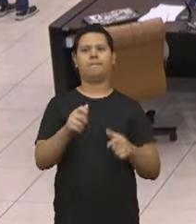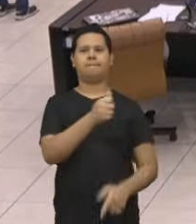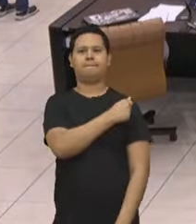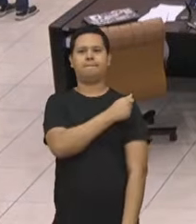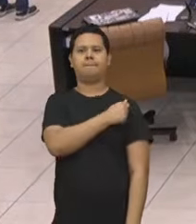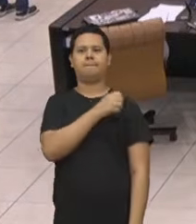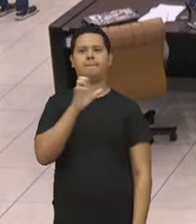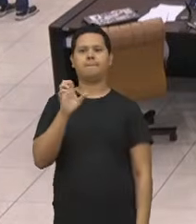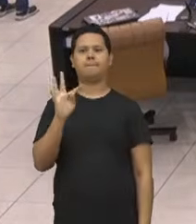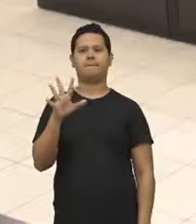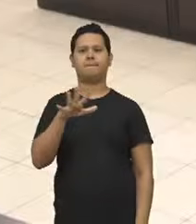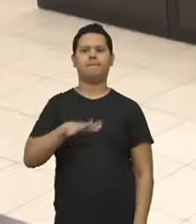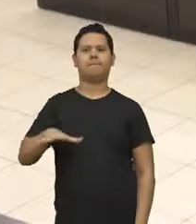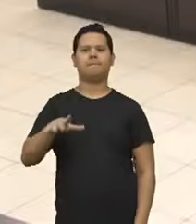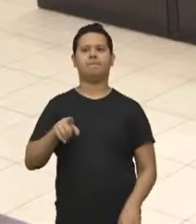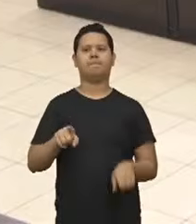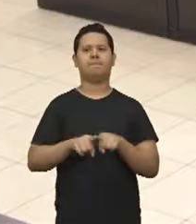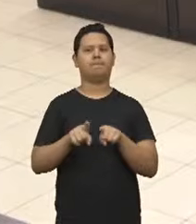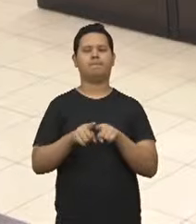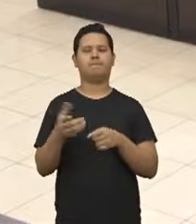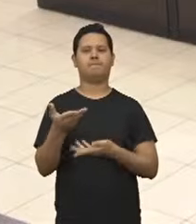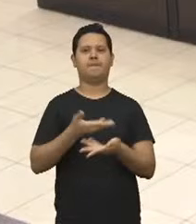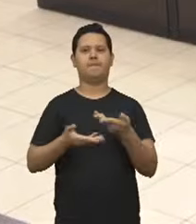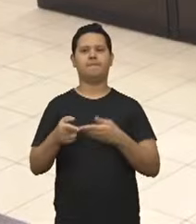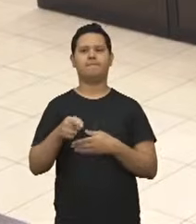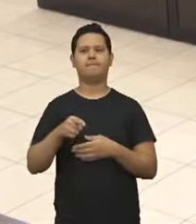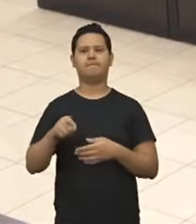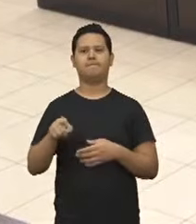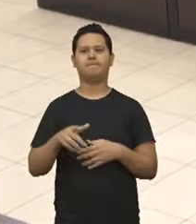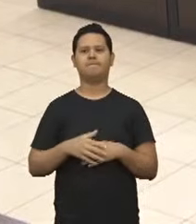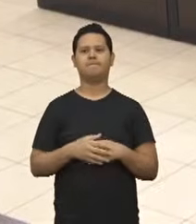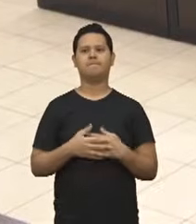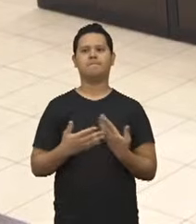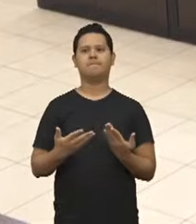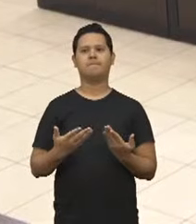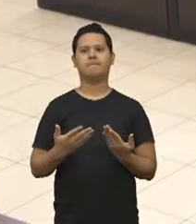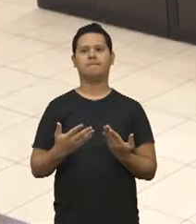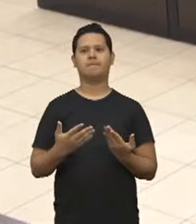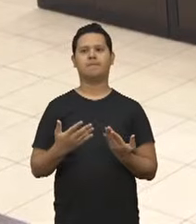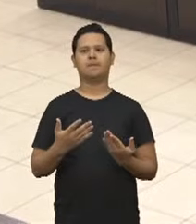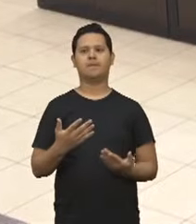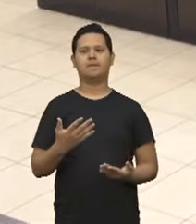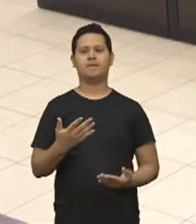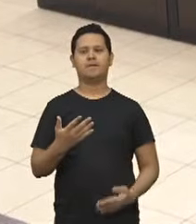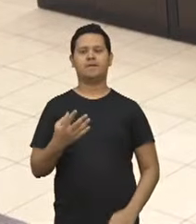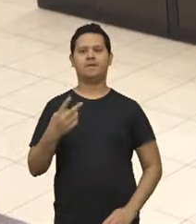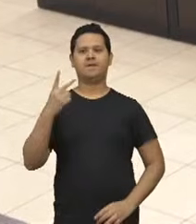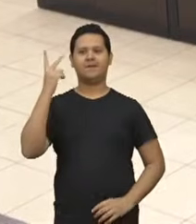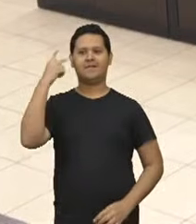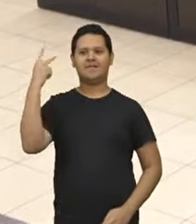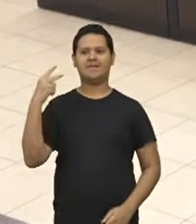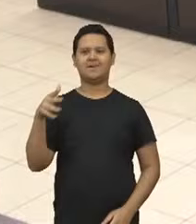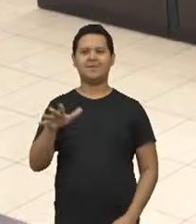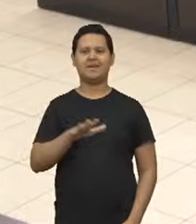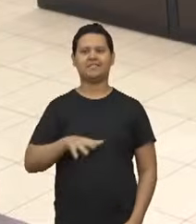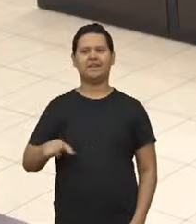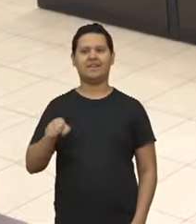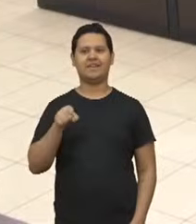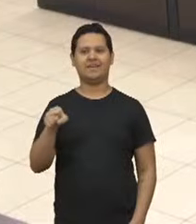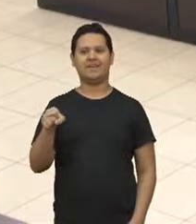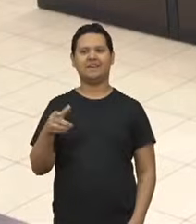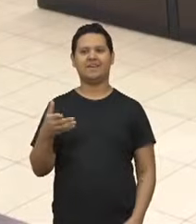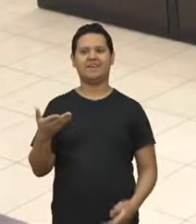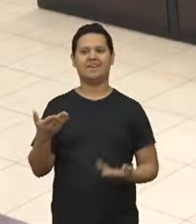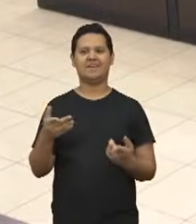corpo docente. Que bom que vocês vieram aqui. Deixar um abraço aqui especial para a Verônica, que está ali, ela que já foi minha